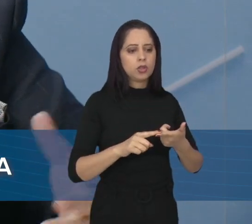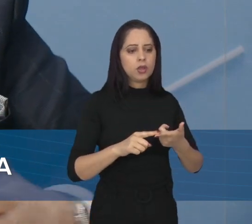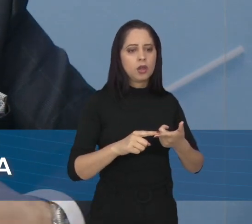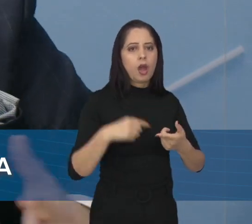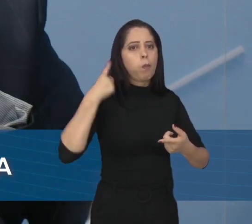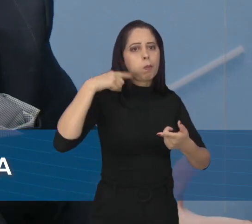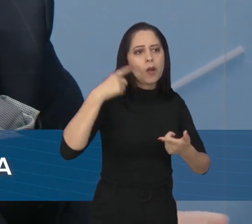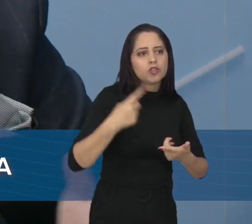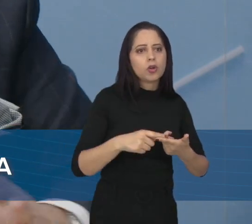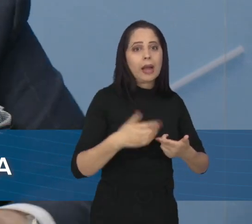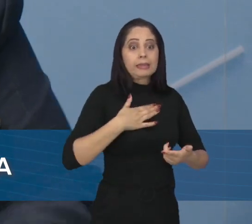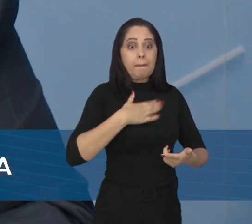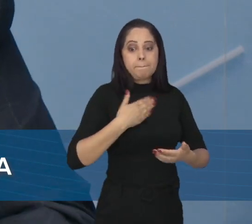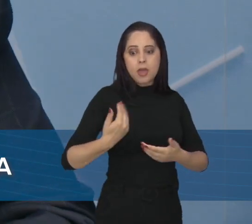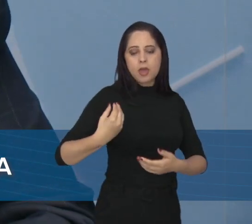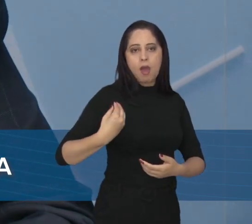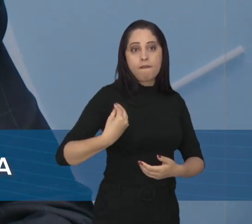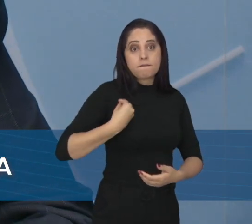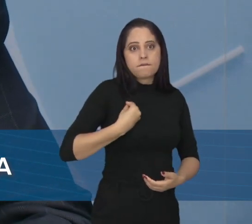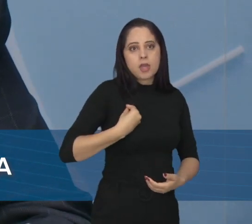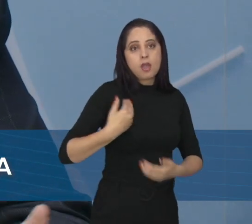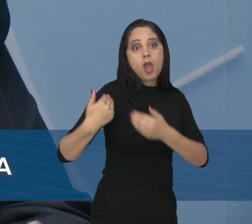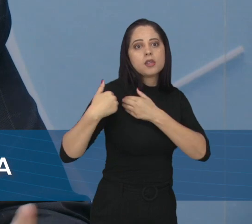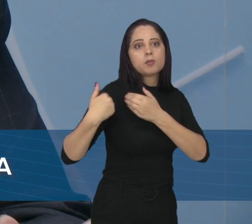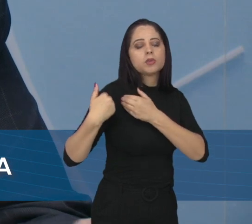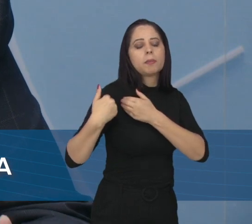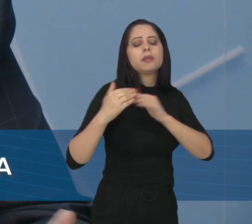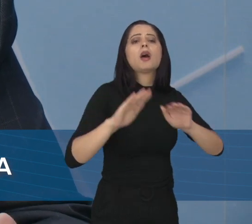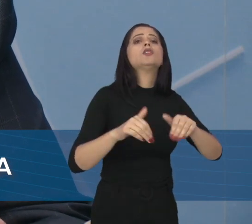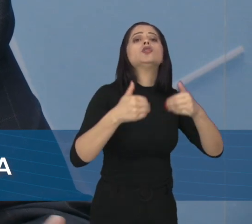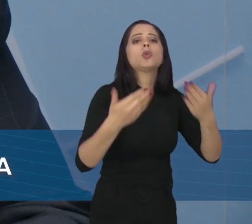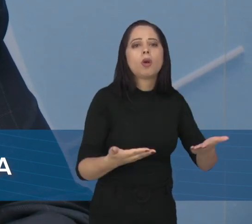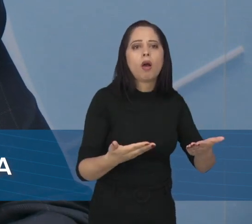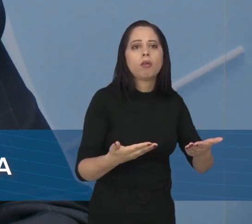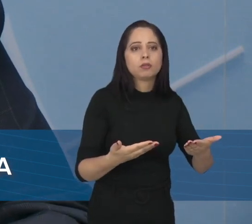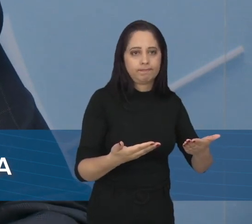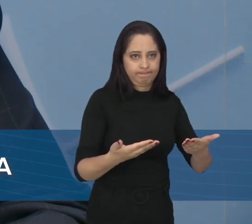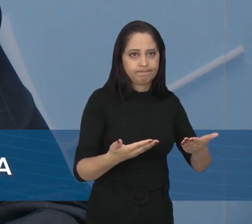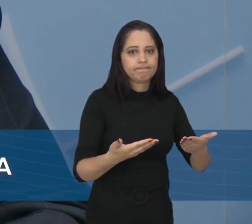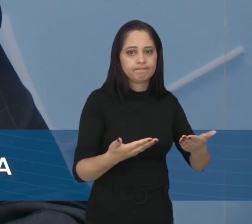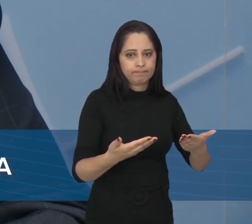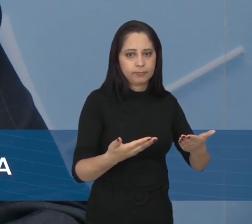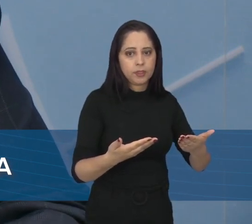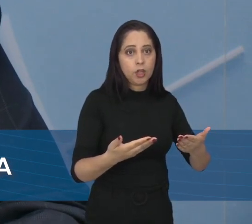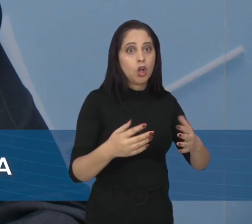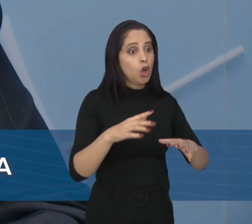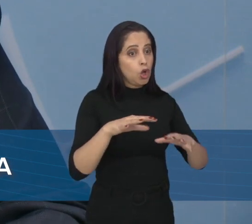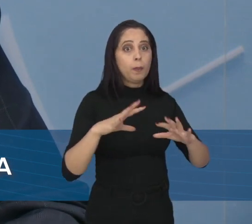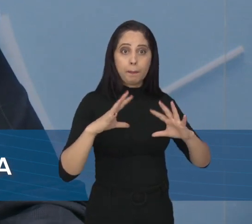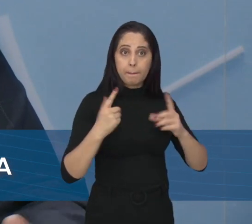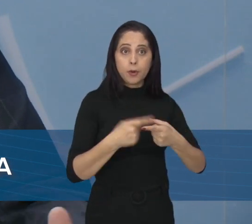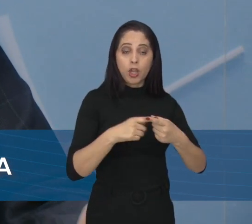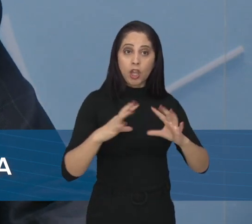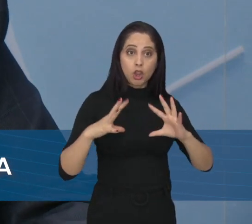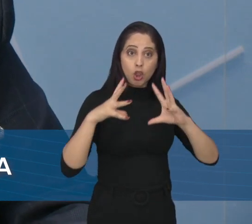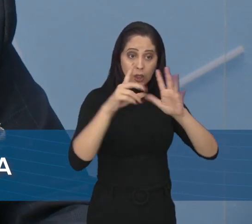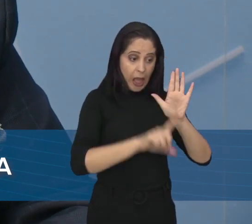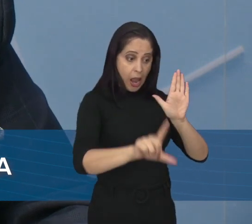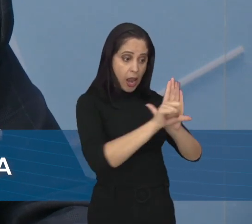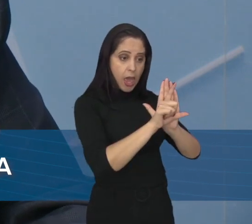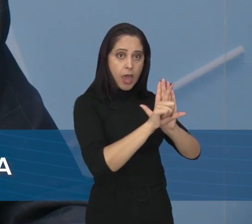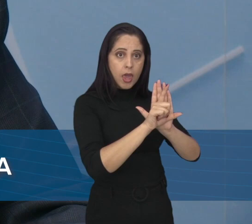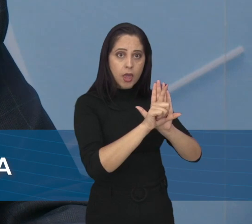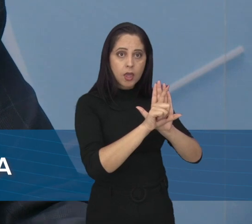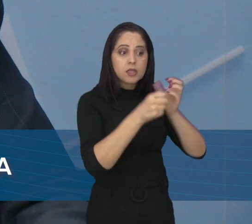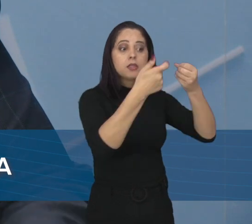câmera, enfim, uma série em cada camada social, todos somos iguais perante a lei diz